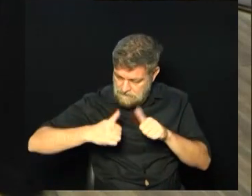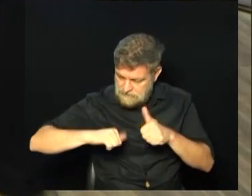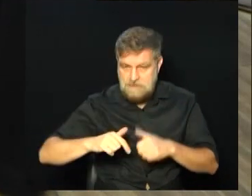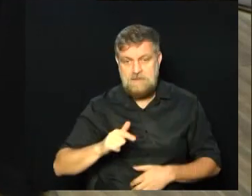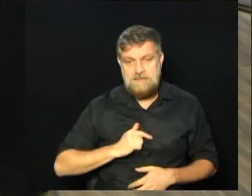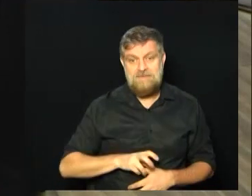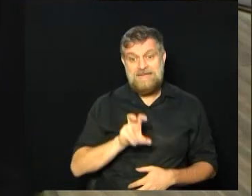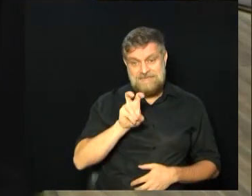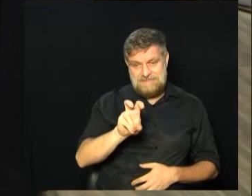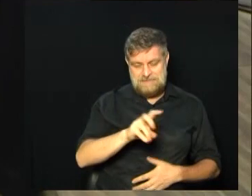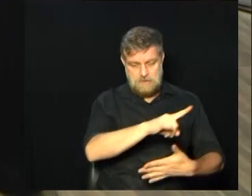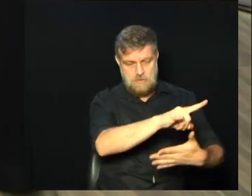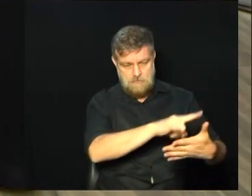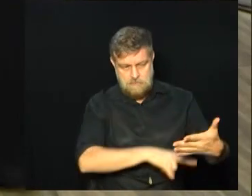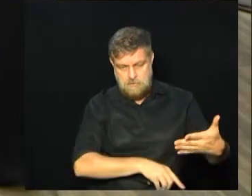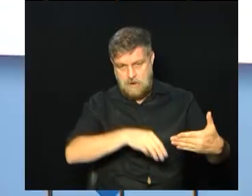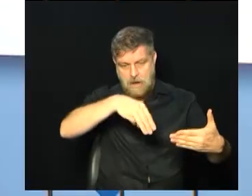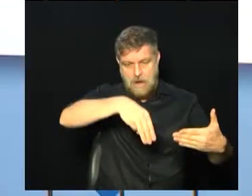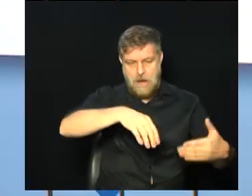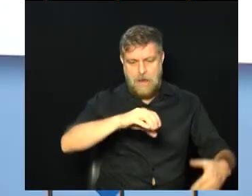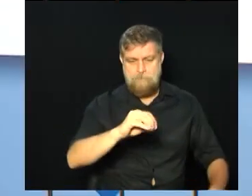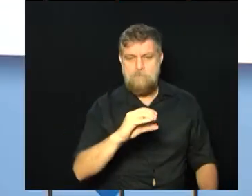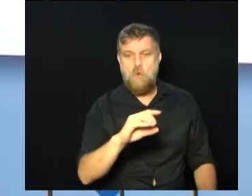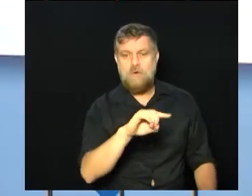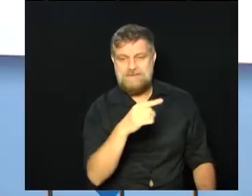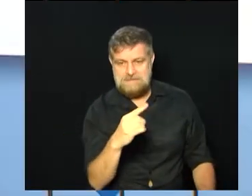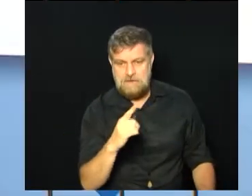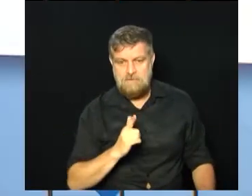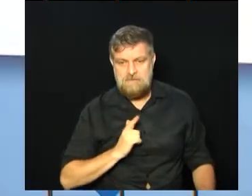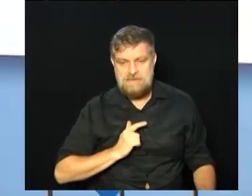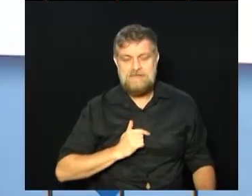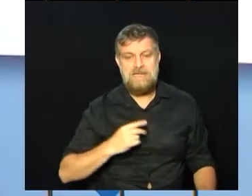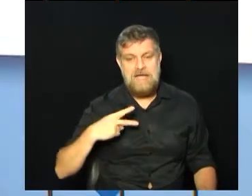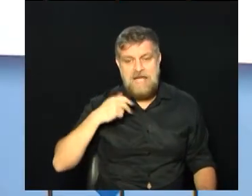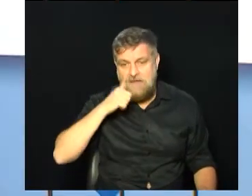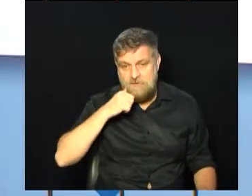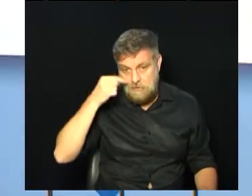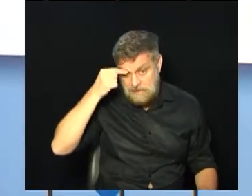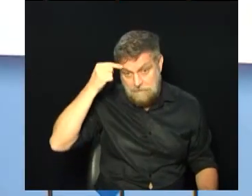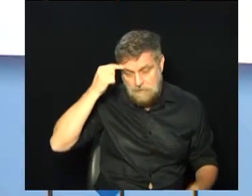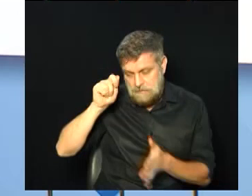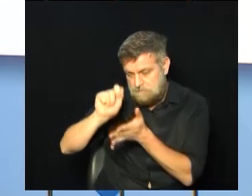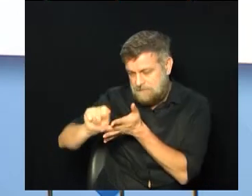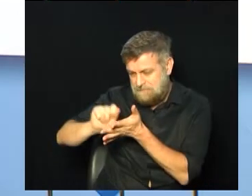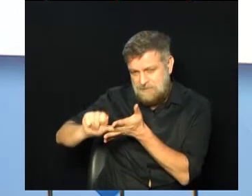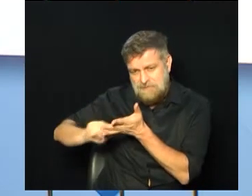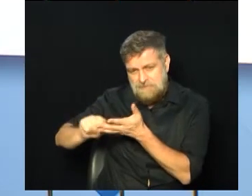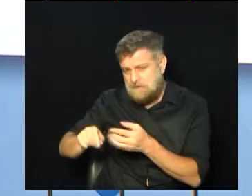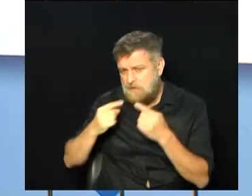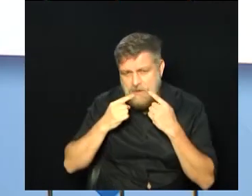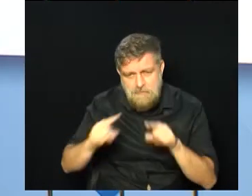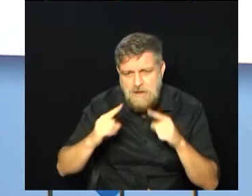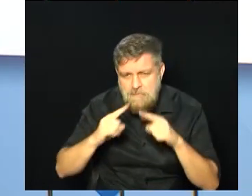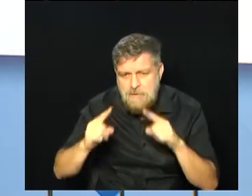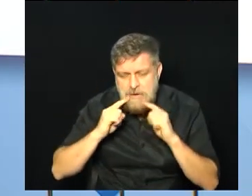tivemos 5 moções apresentadas. Entre elas, uma de autoria da vereadora Paola Miguel, que protesta contra